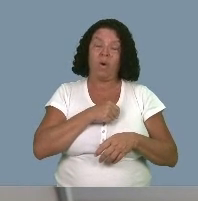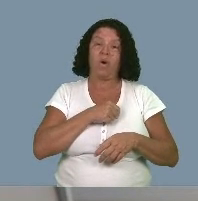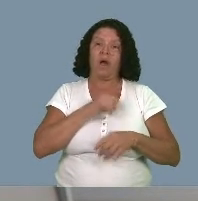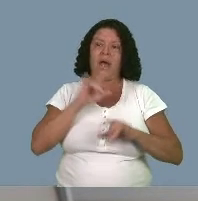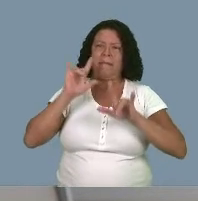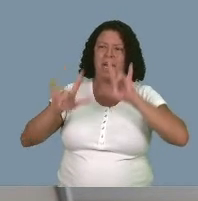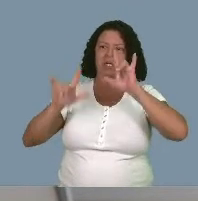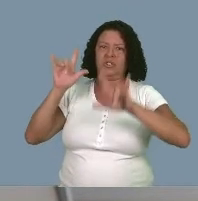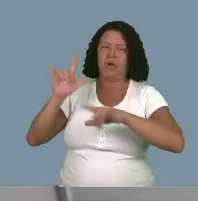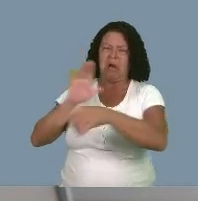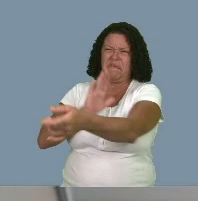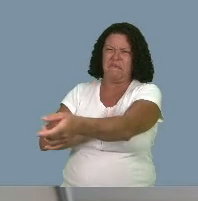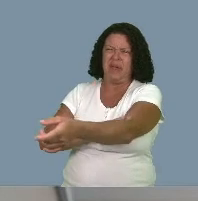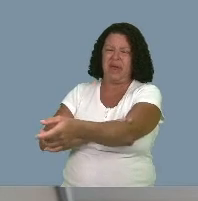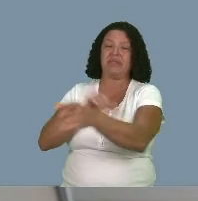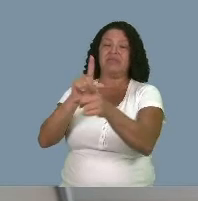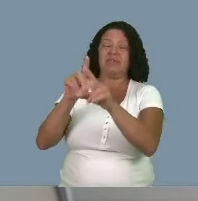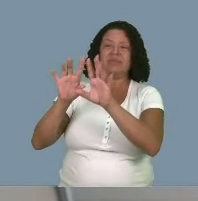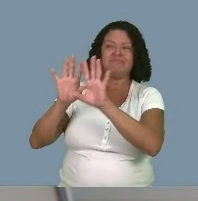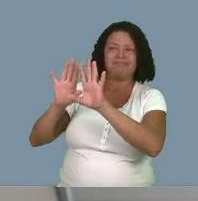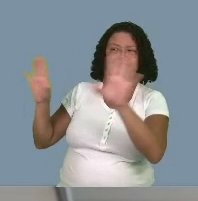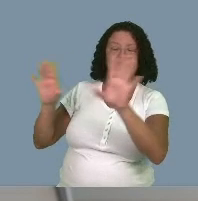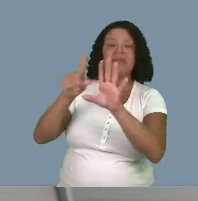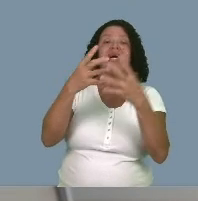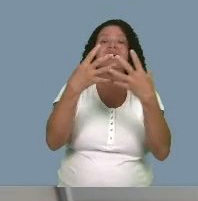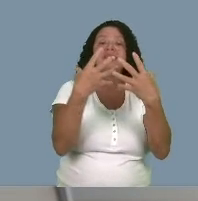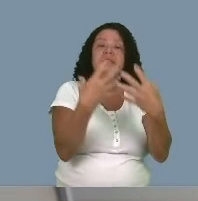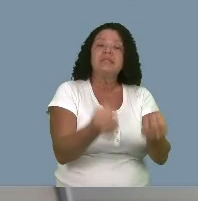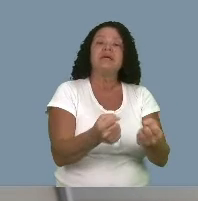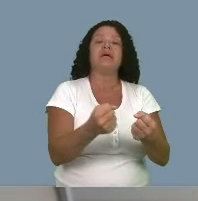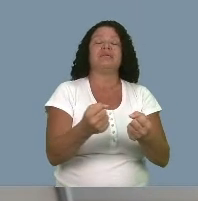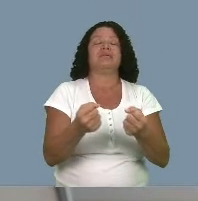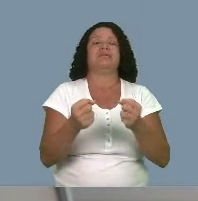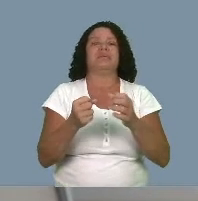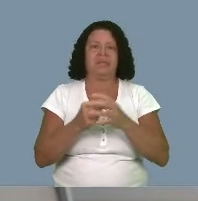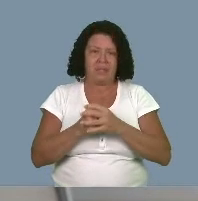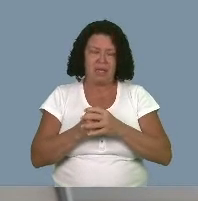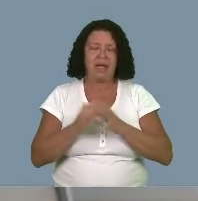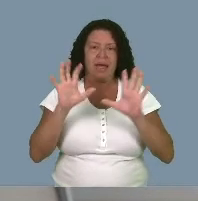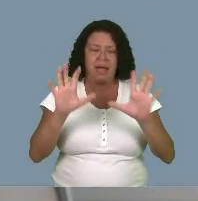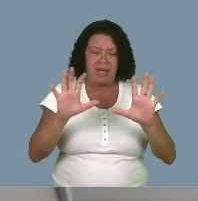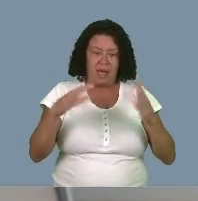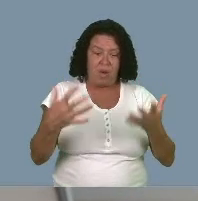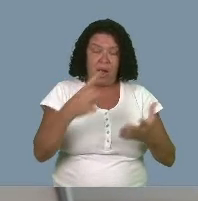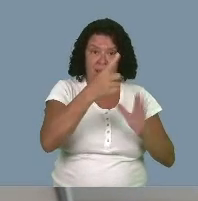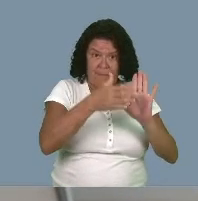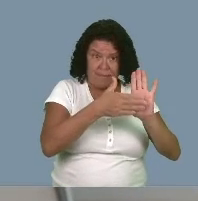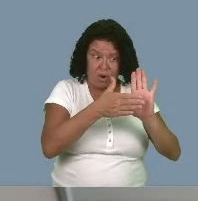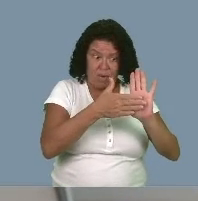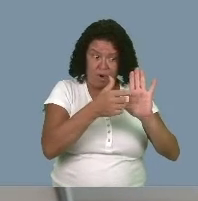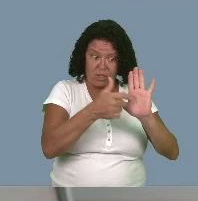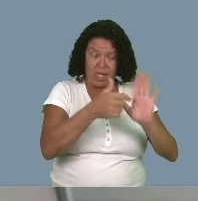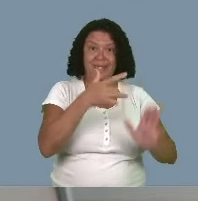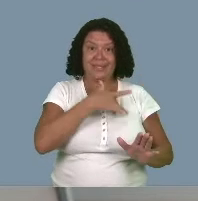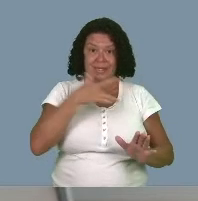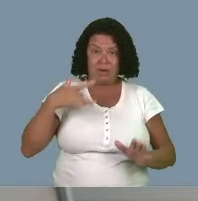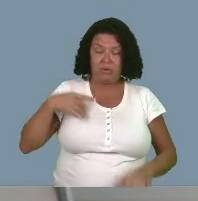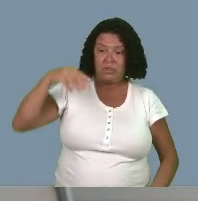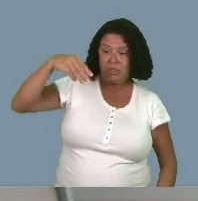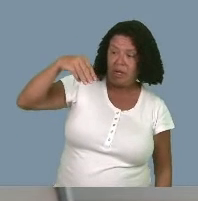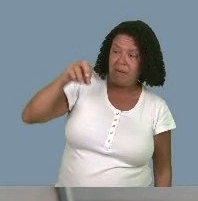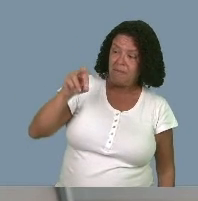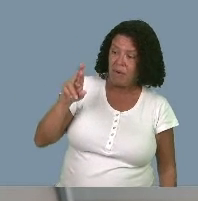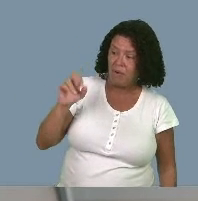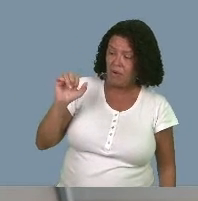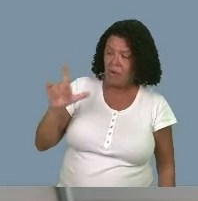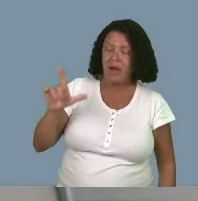animalizadas tem recebido aceitação indiscutida, enquanto propostas de saúde moral tombam